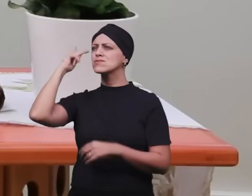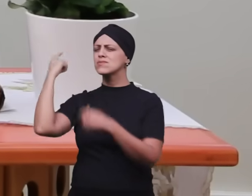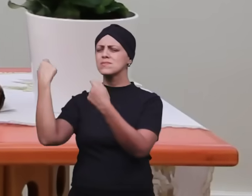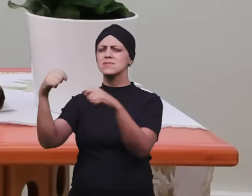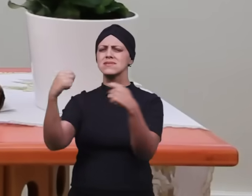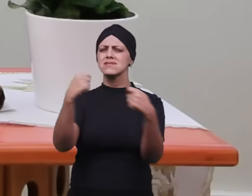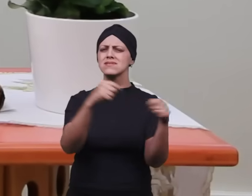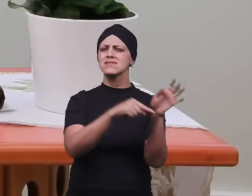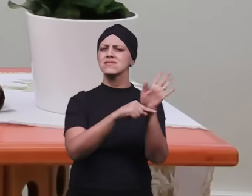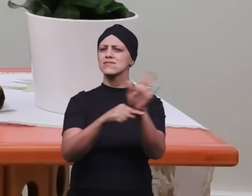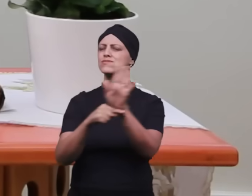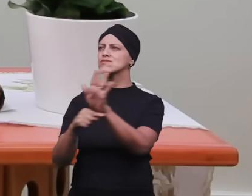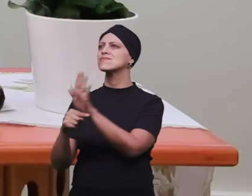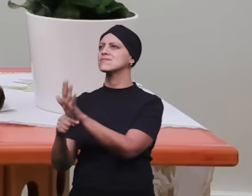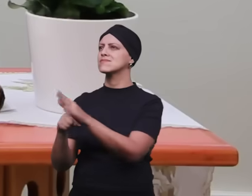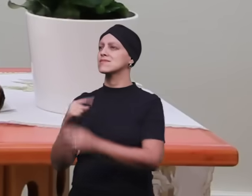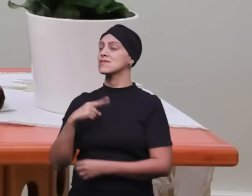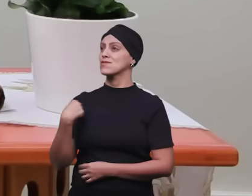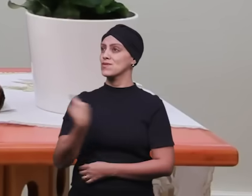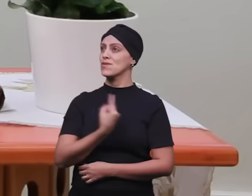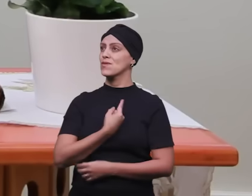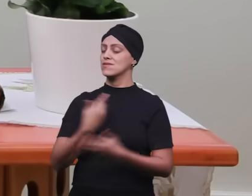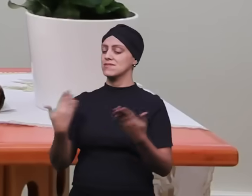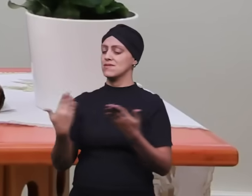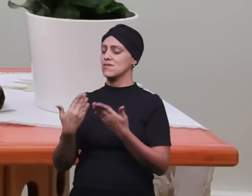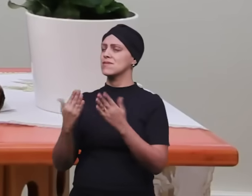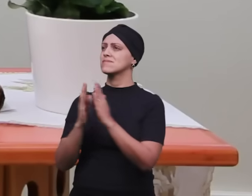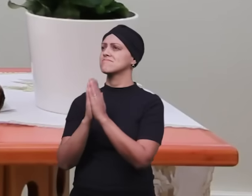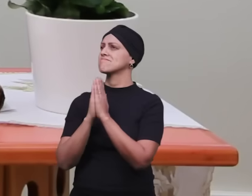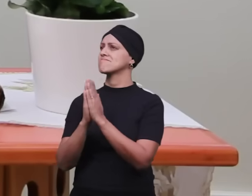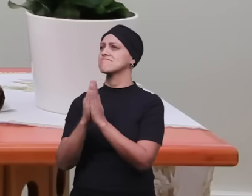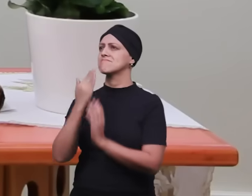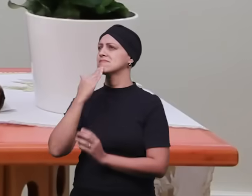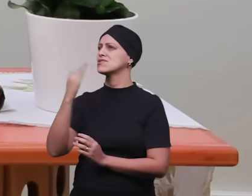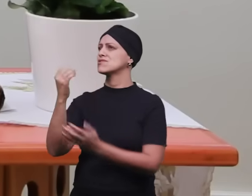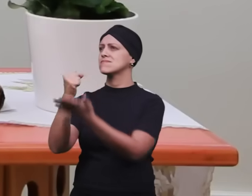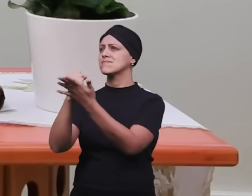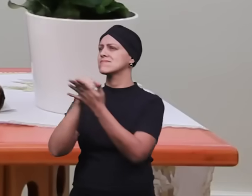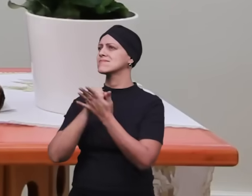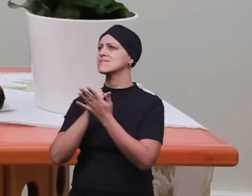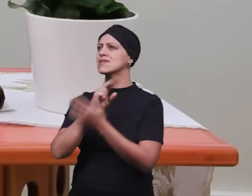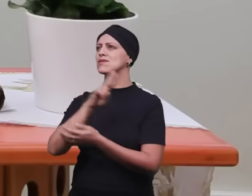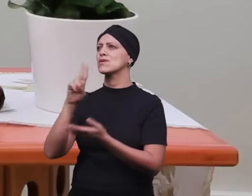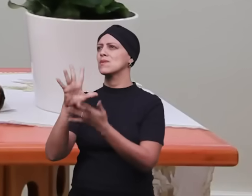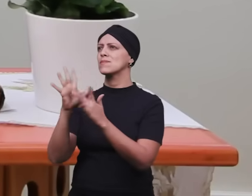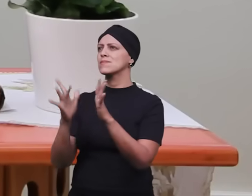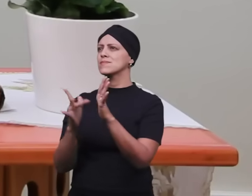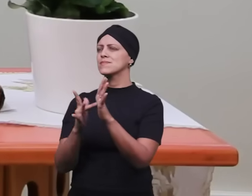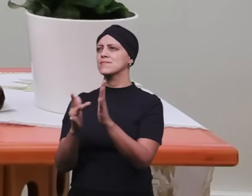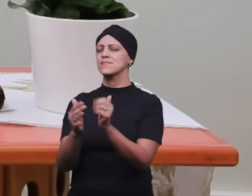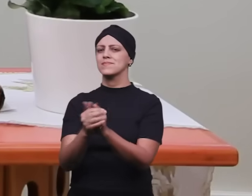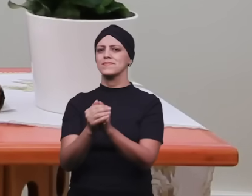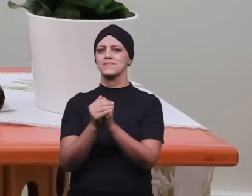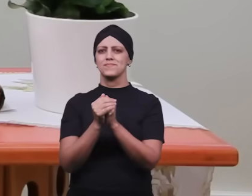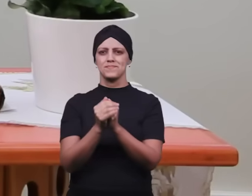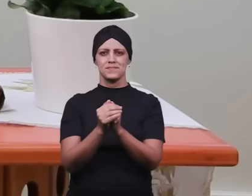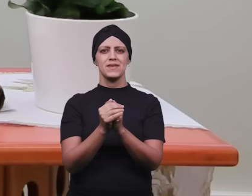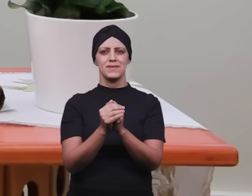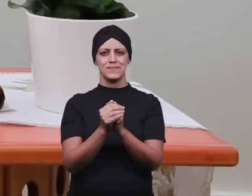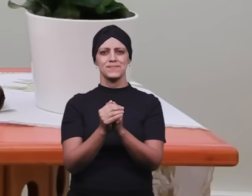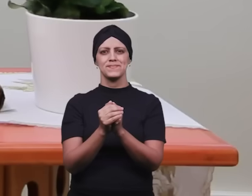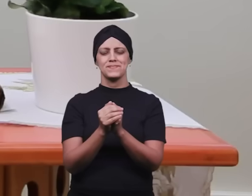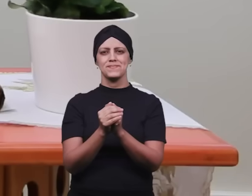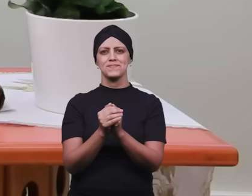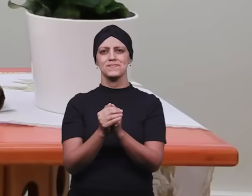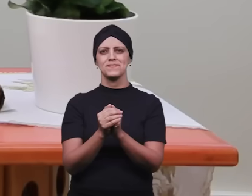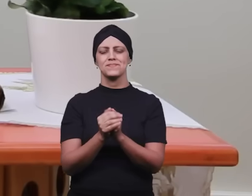cada necessidade. Pois nós nos reunimos a Ti, suplicando o Teu favor, em nome de Jesus.